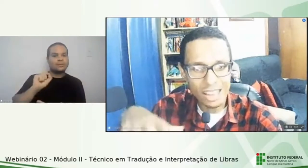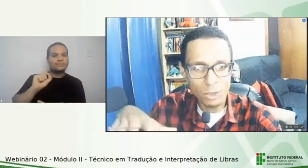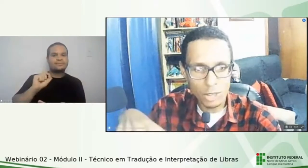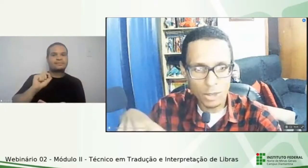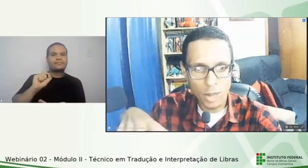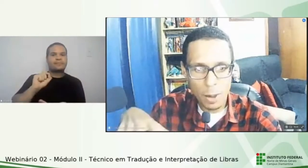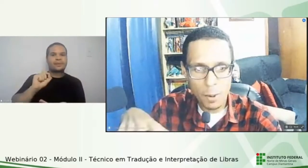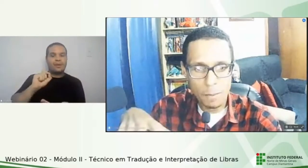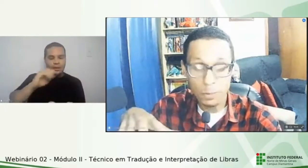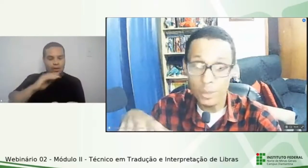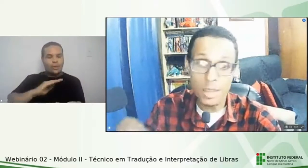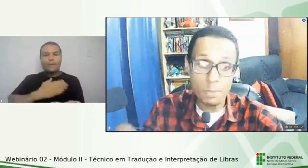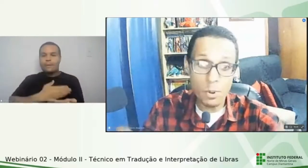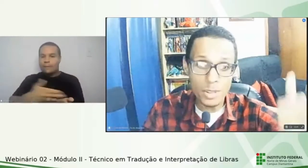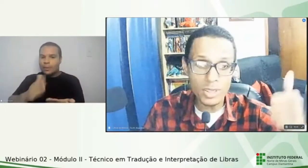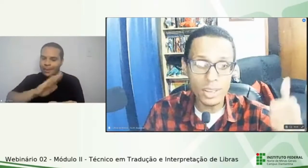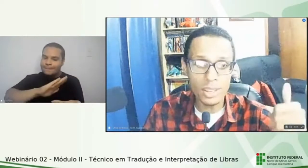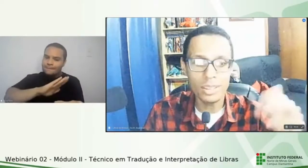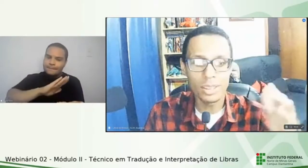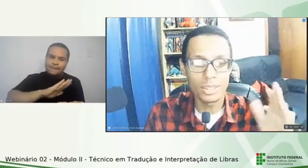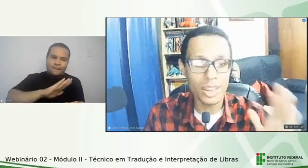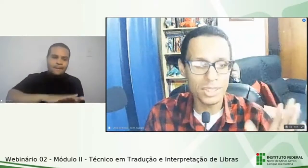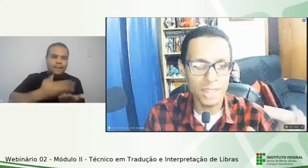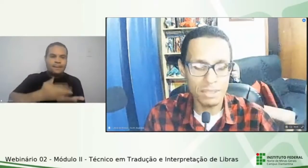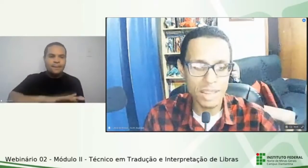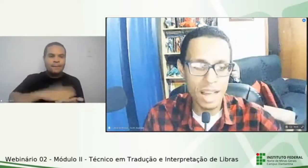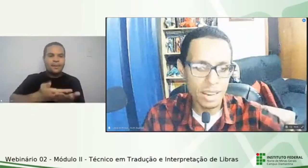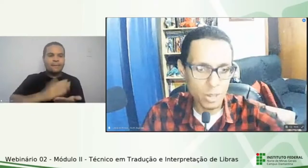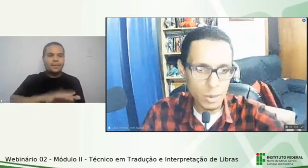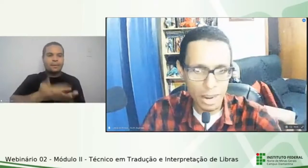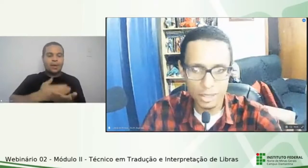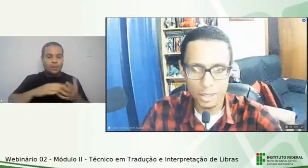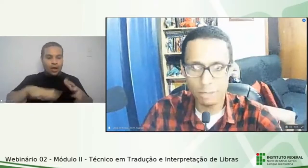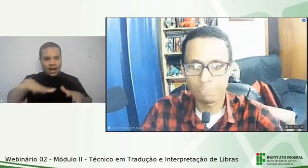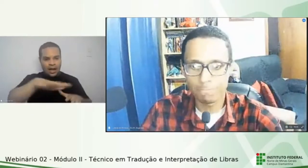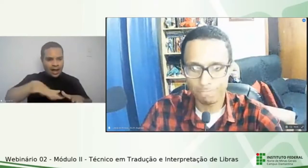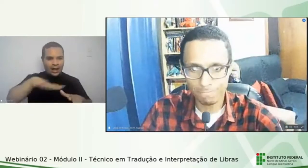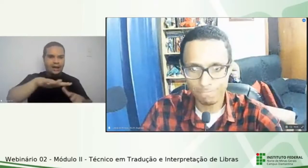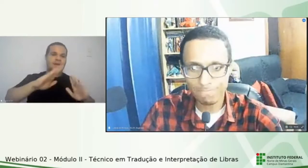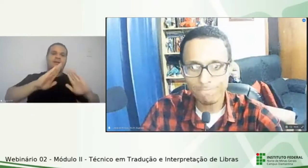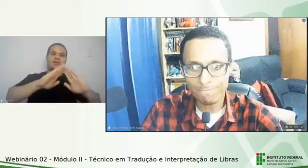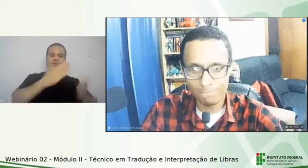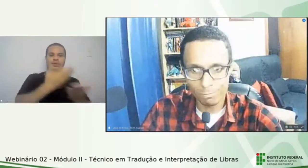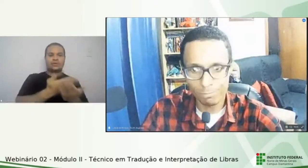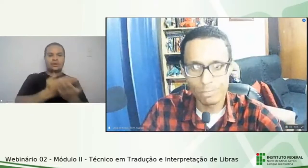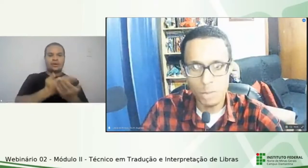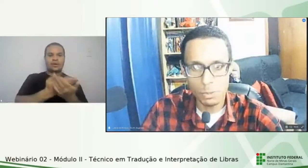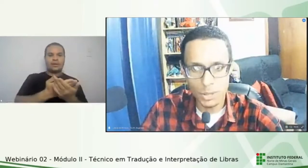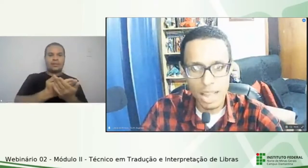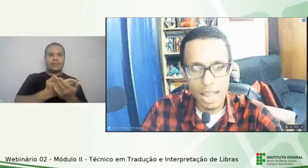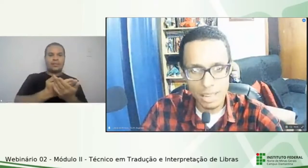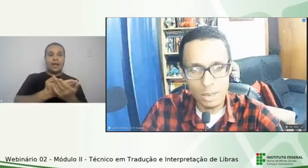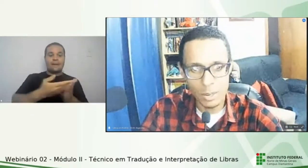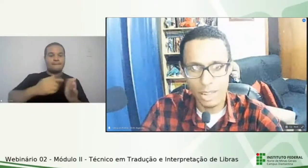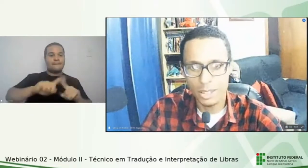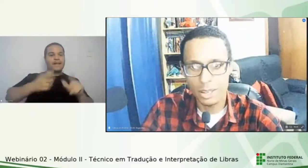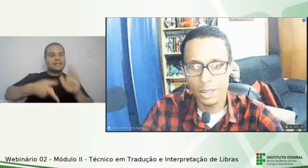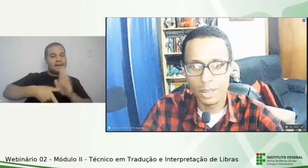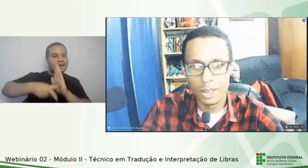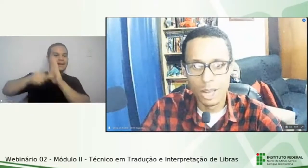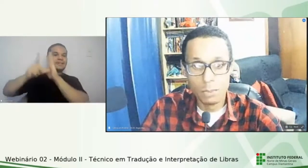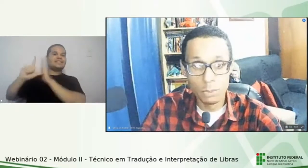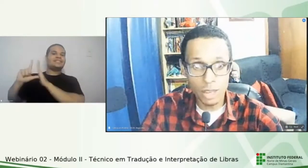na área educacional, depois que já estava na área teocrática. Depois na área